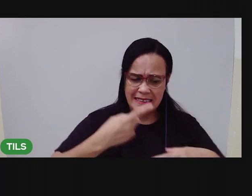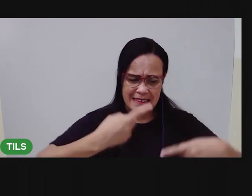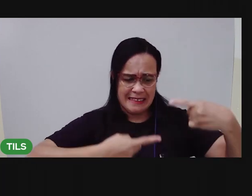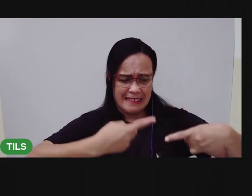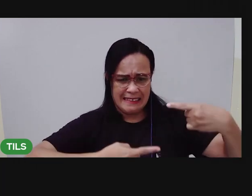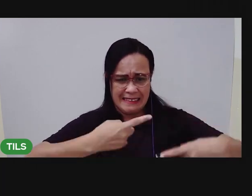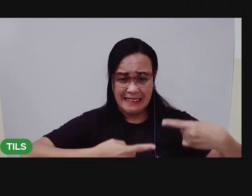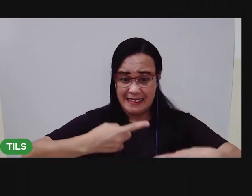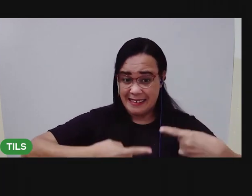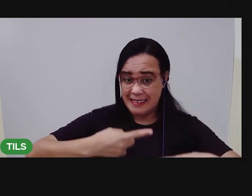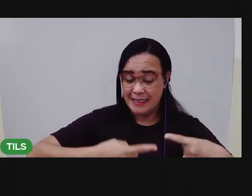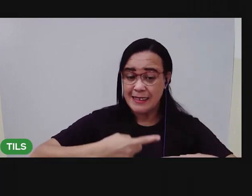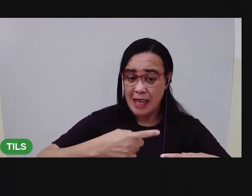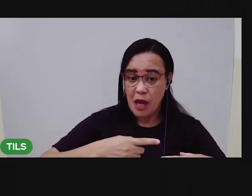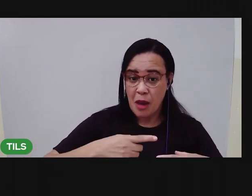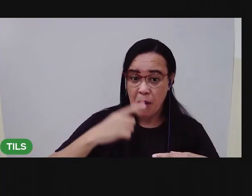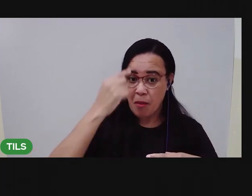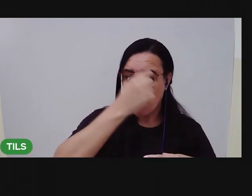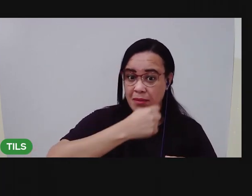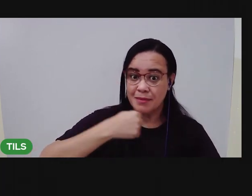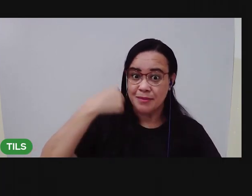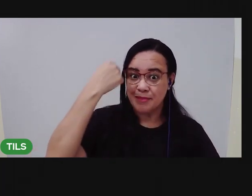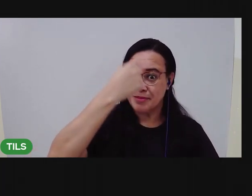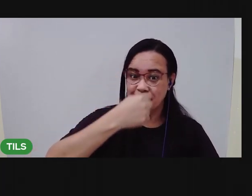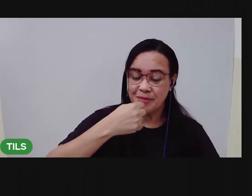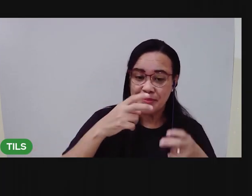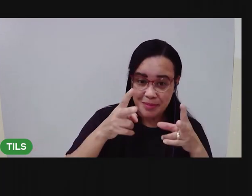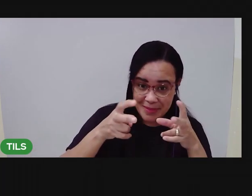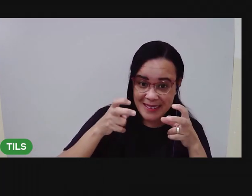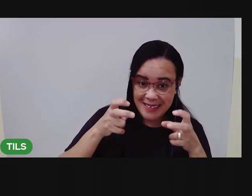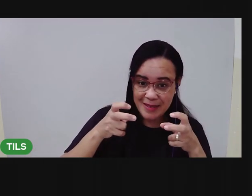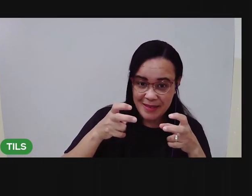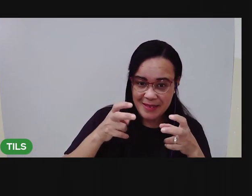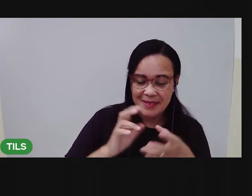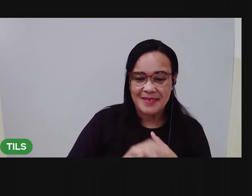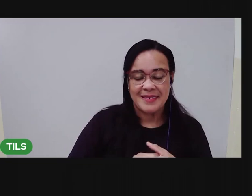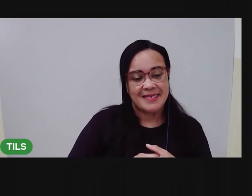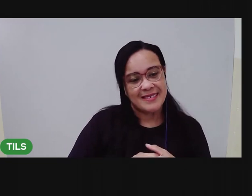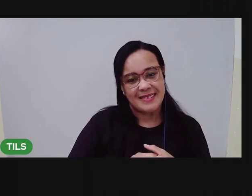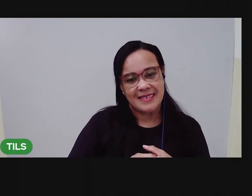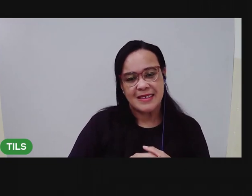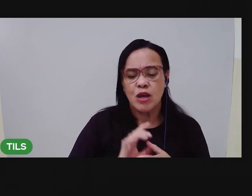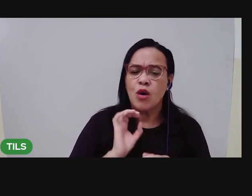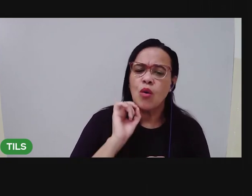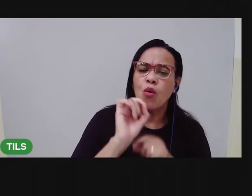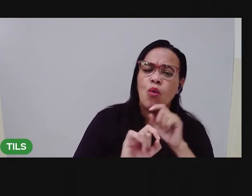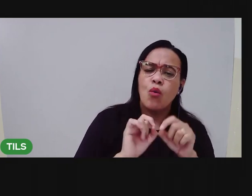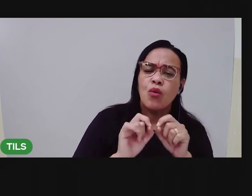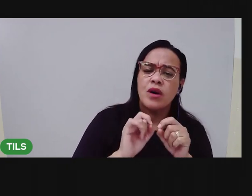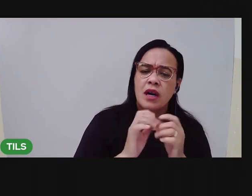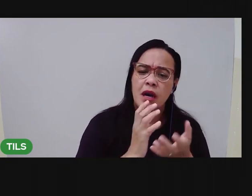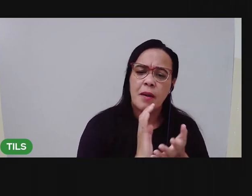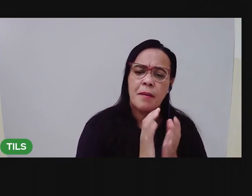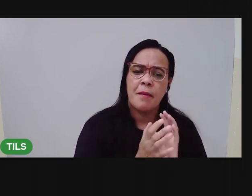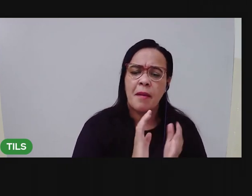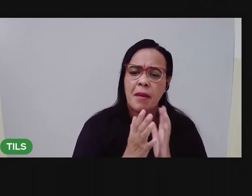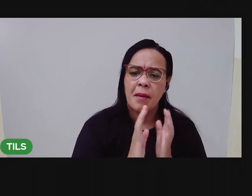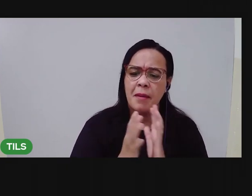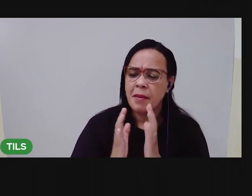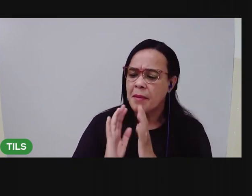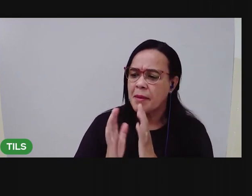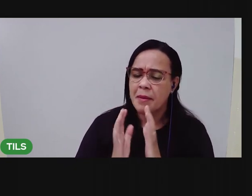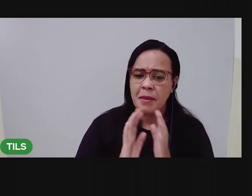que eles estão fazendo, parece que eles estão discutindo. Vamos ver o que é que eles estão conversando.